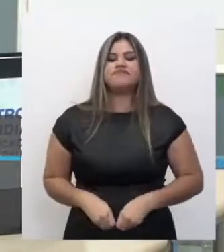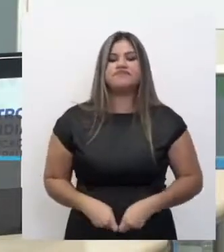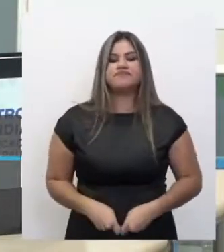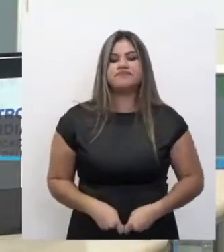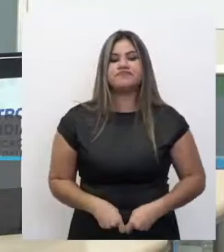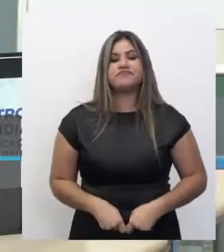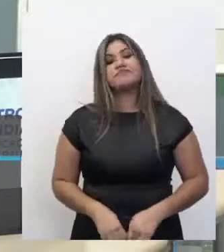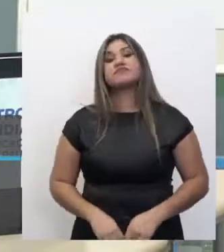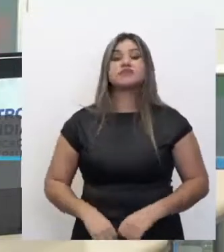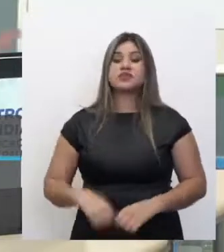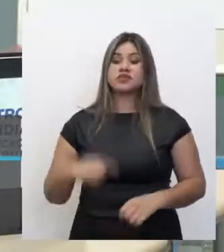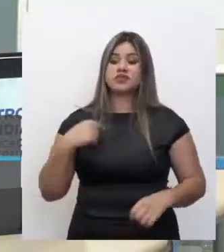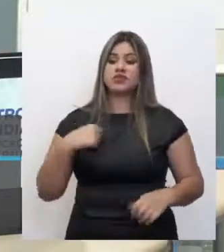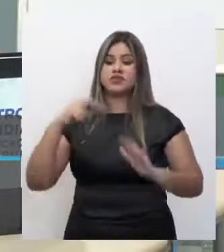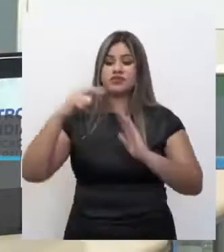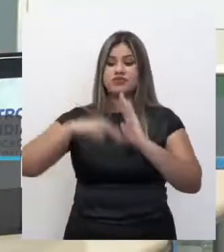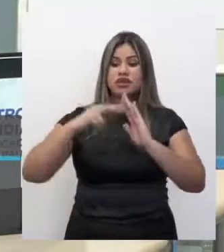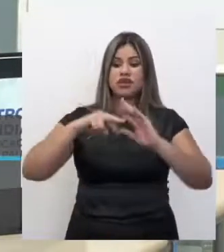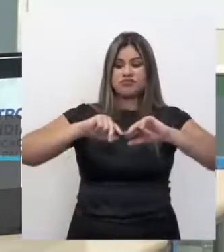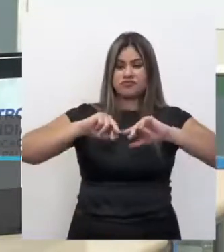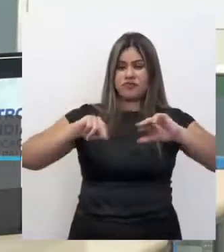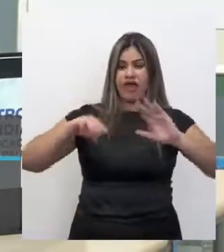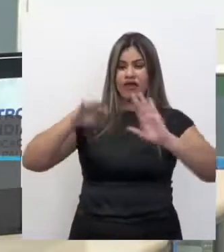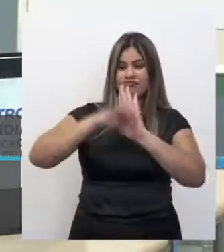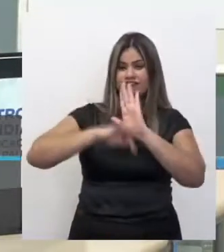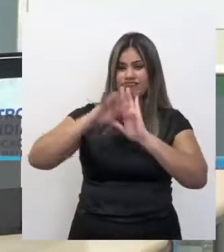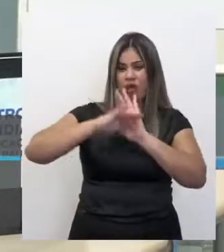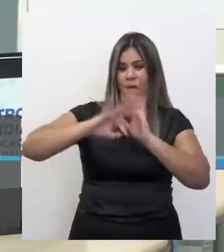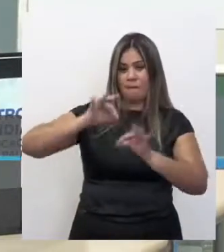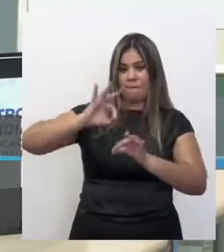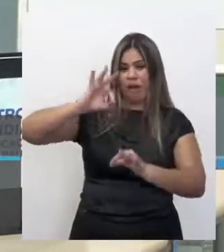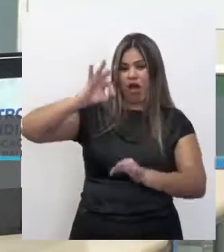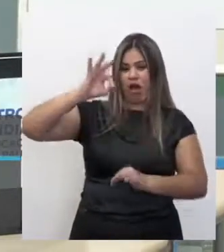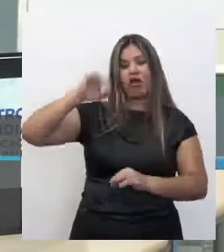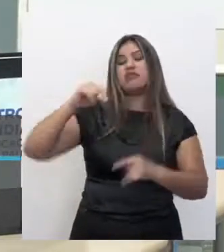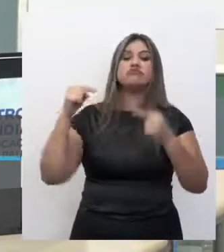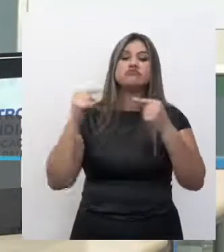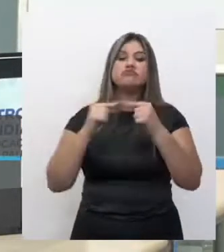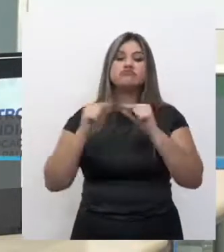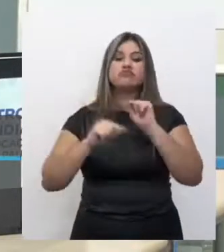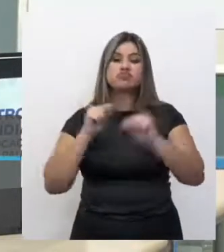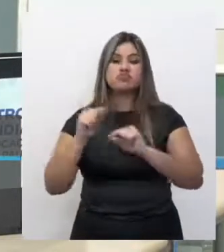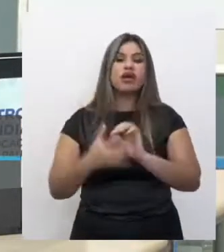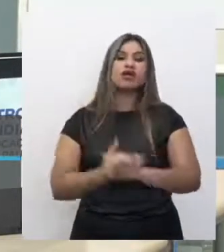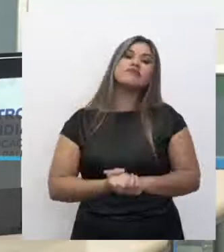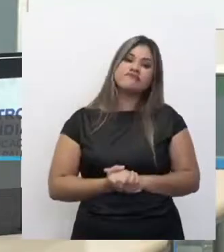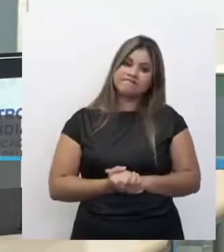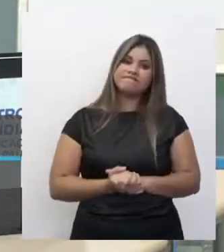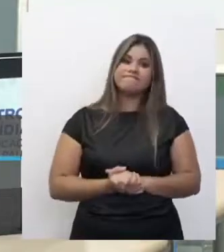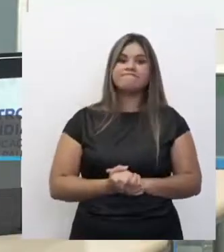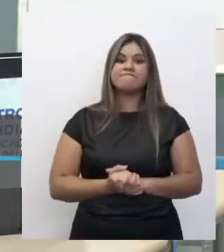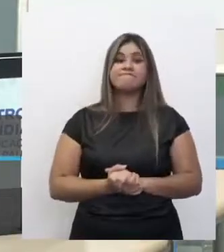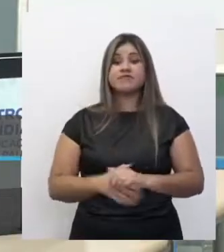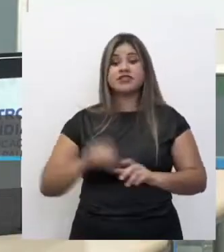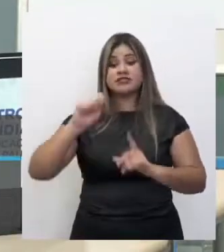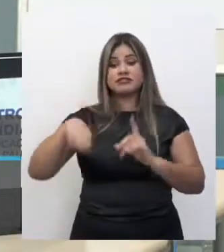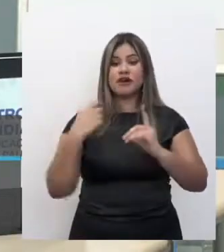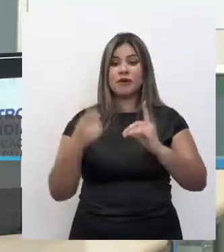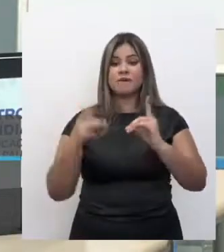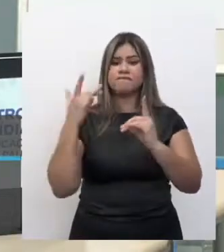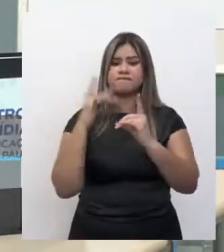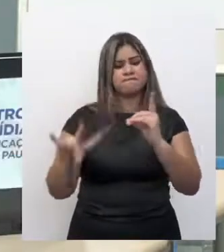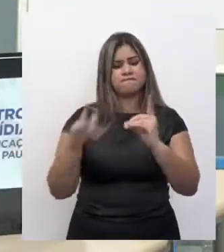eu tenho lido vários textões, mas vários textões que falam sobre isso. O capacitismo. O